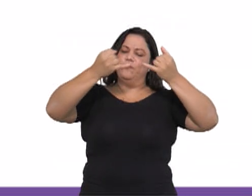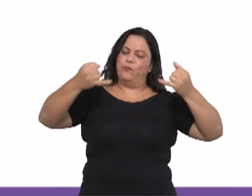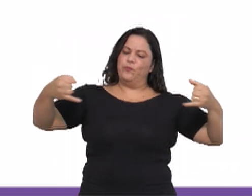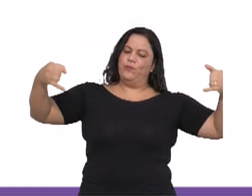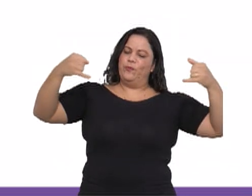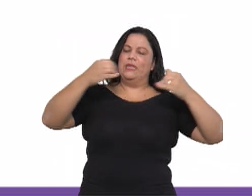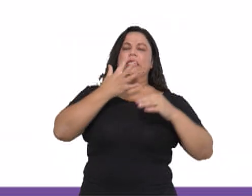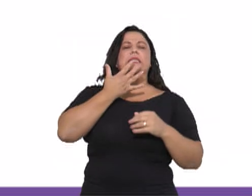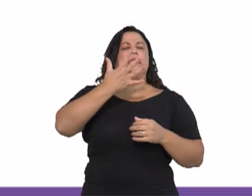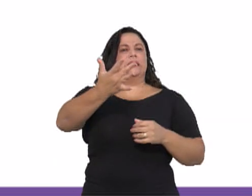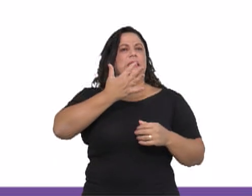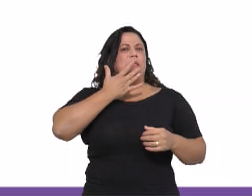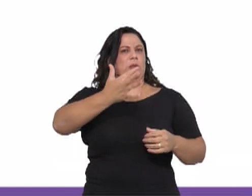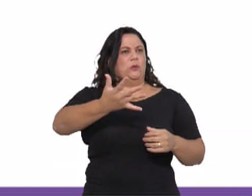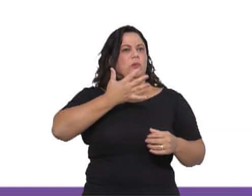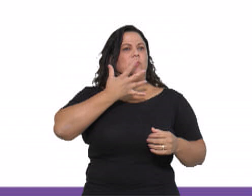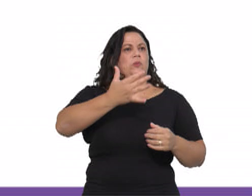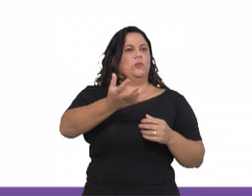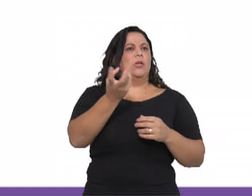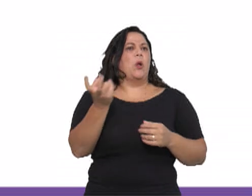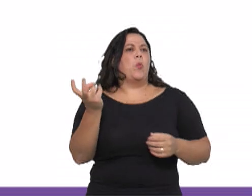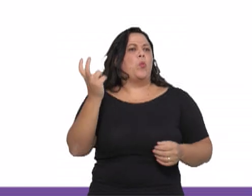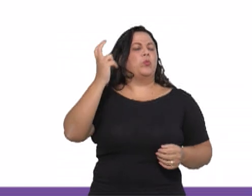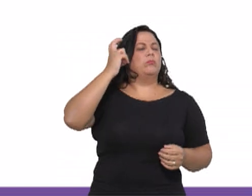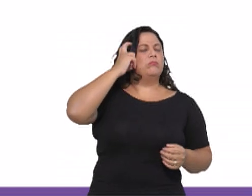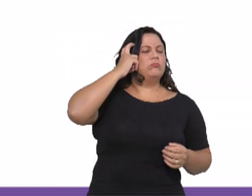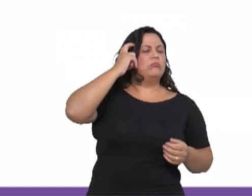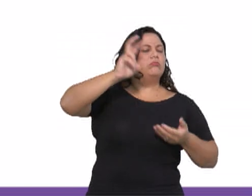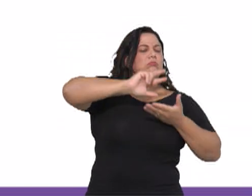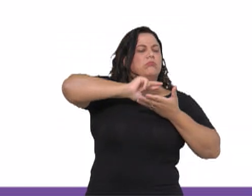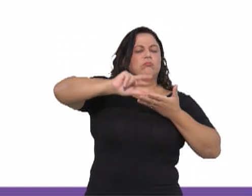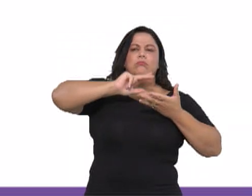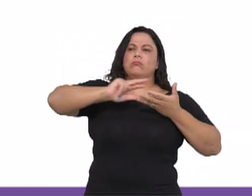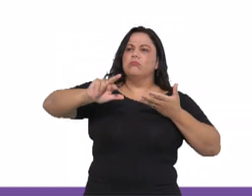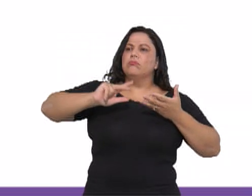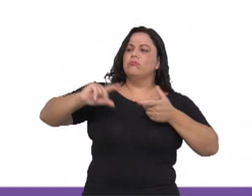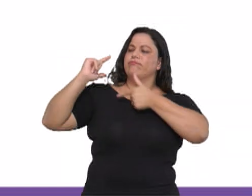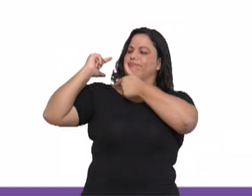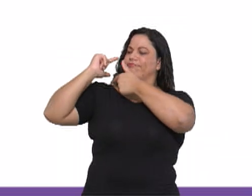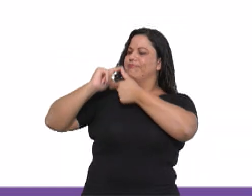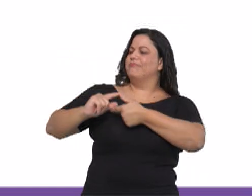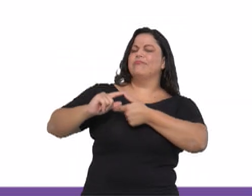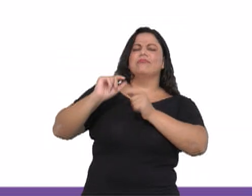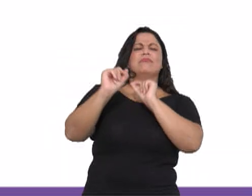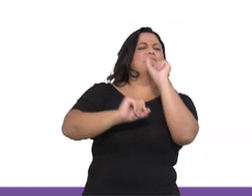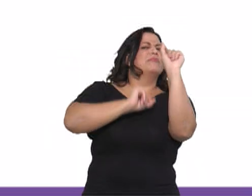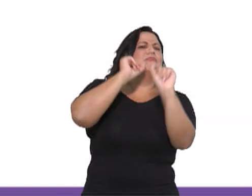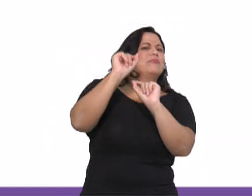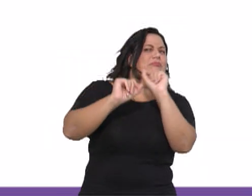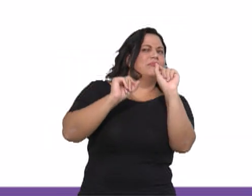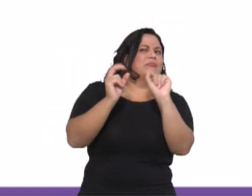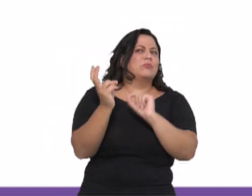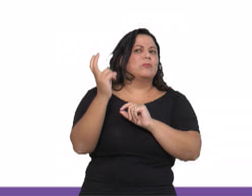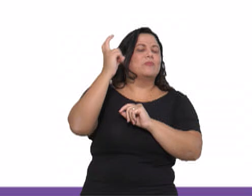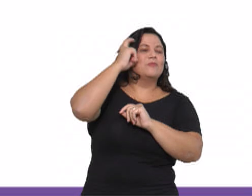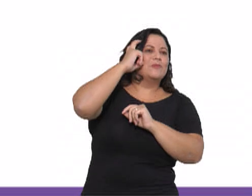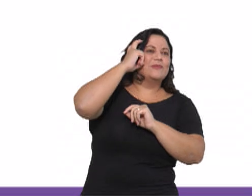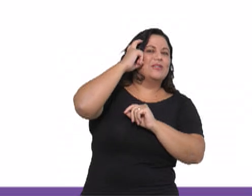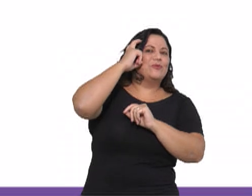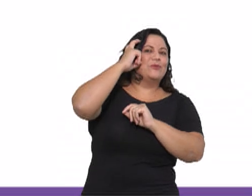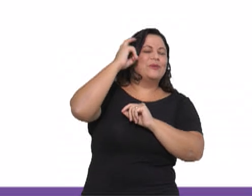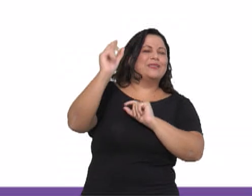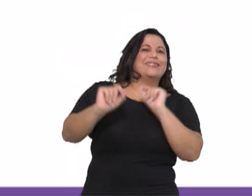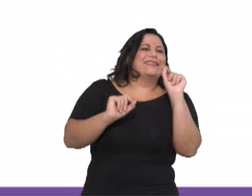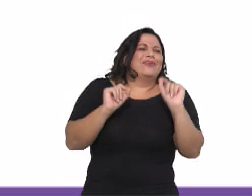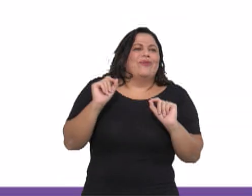que reúne elementos de quais tradições, de quais culturas. Então, É uma herança cultural